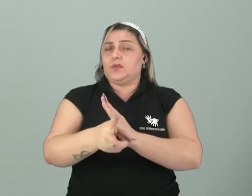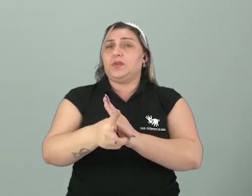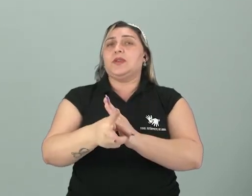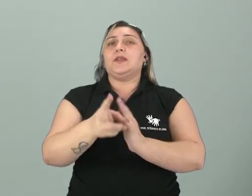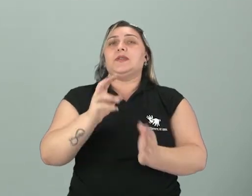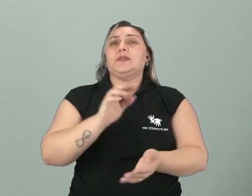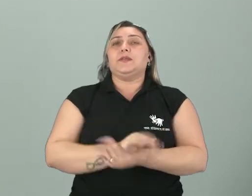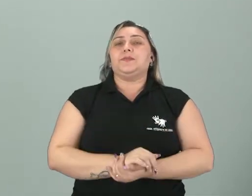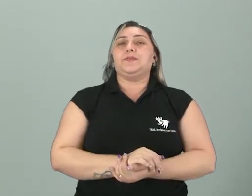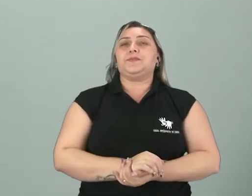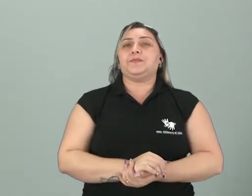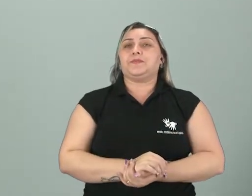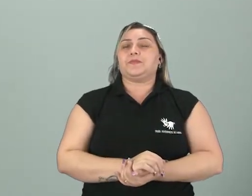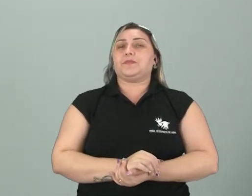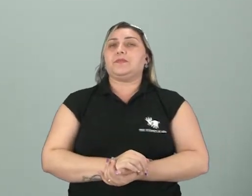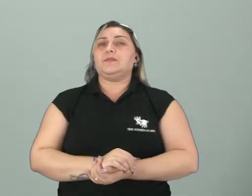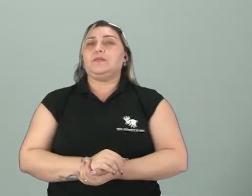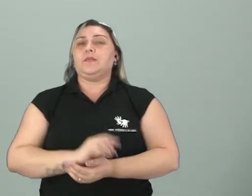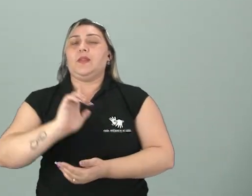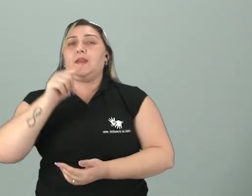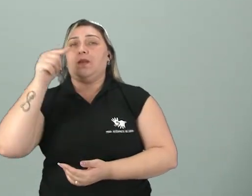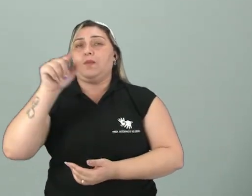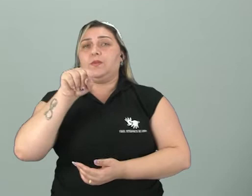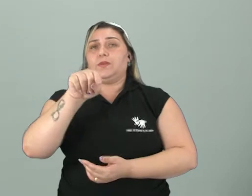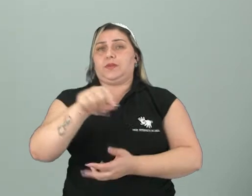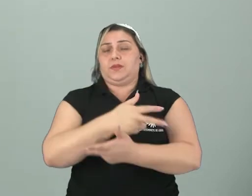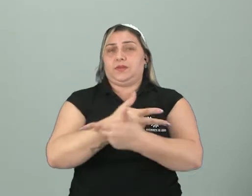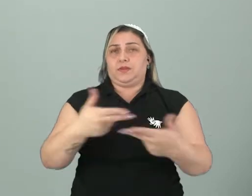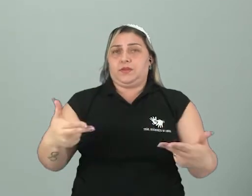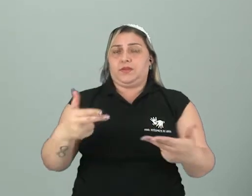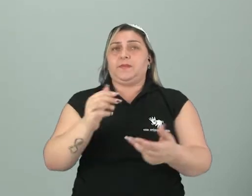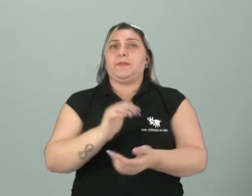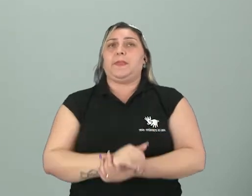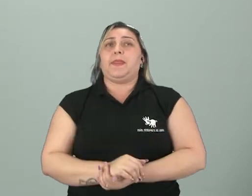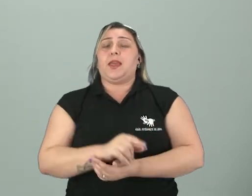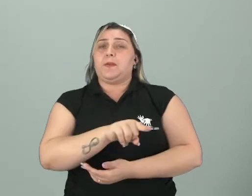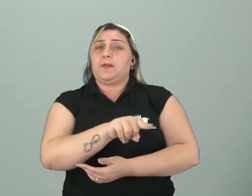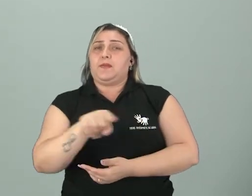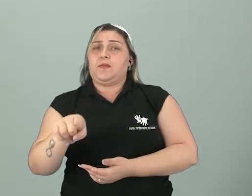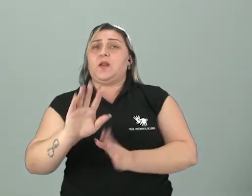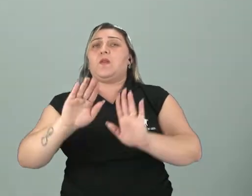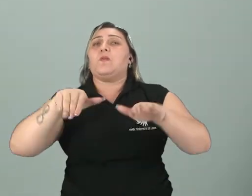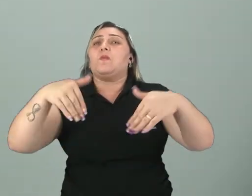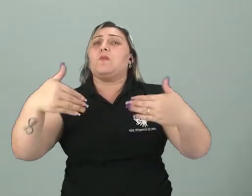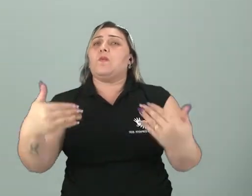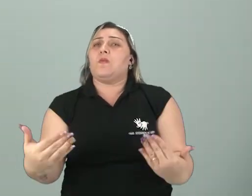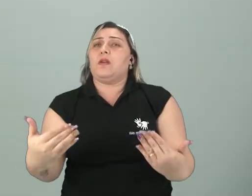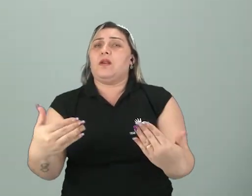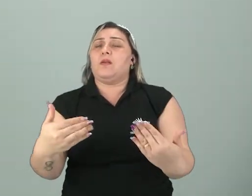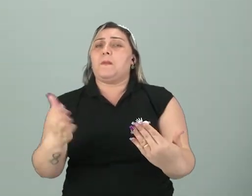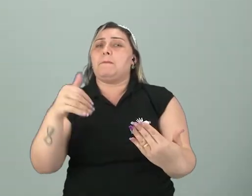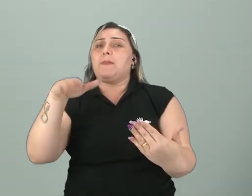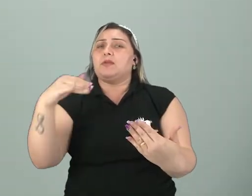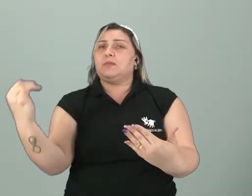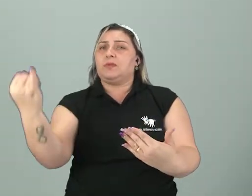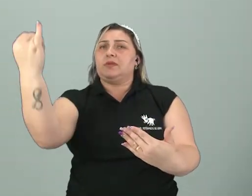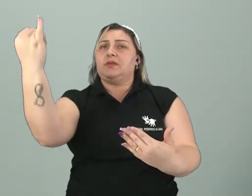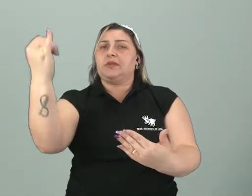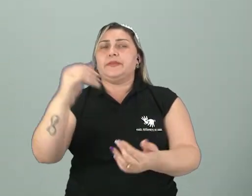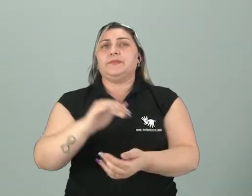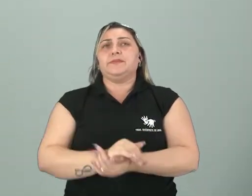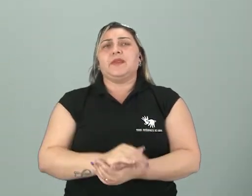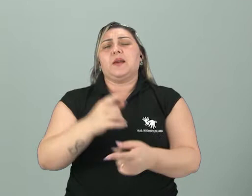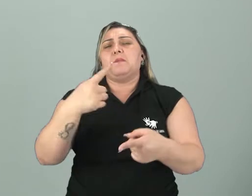nessa continuidade vai tratando de outros sinais de pontuação. E para você, qual é o sinal de pontuação mais